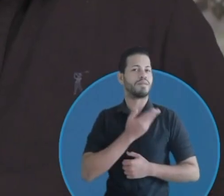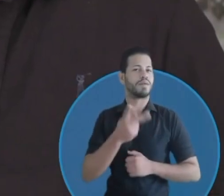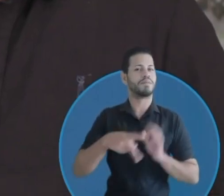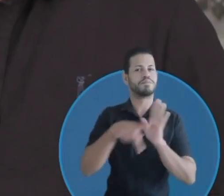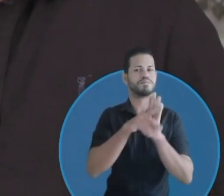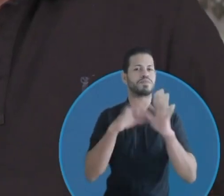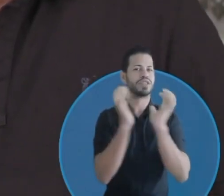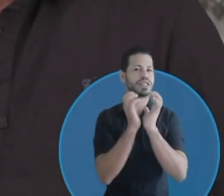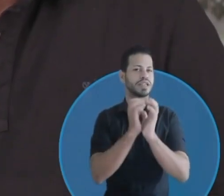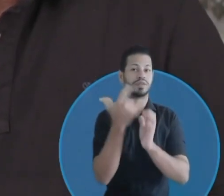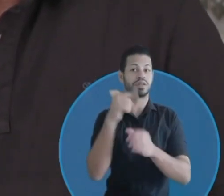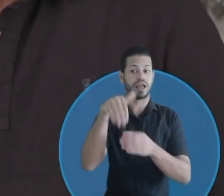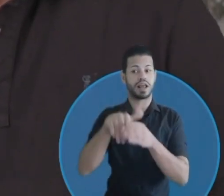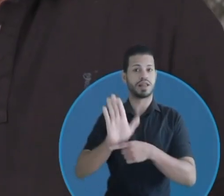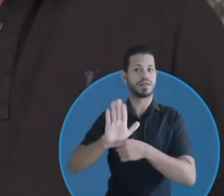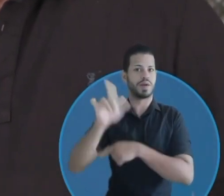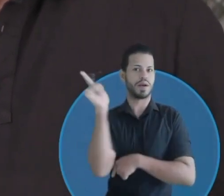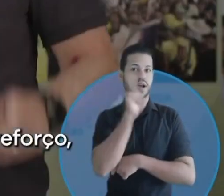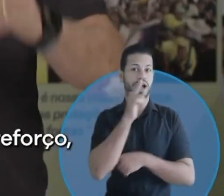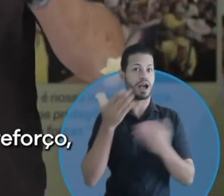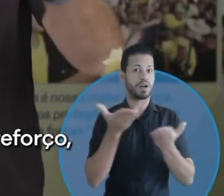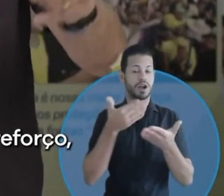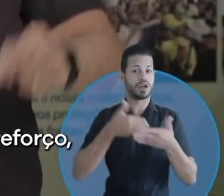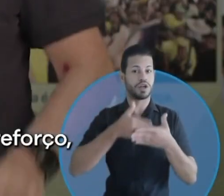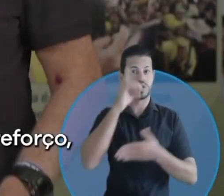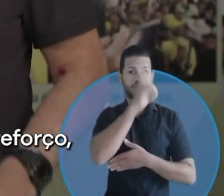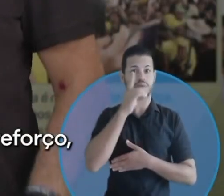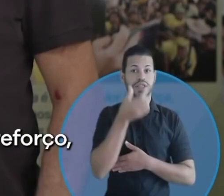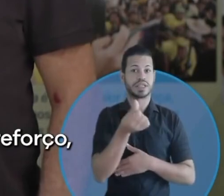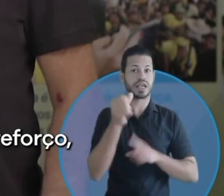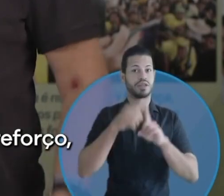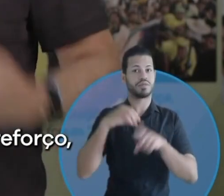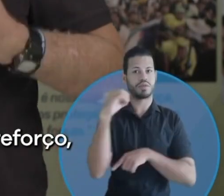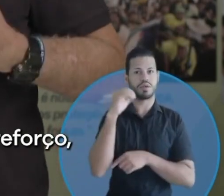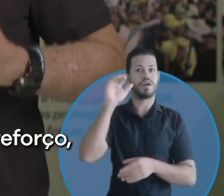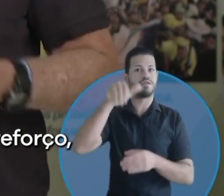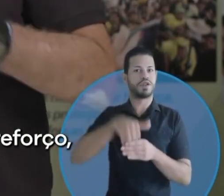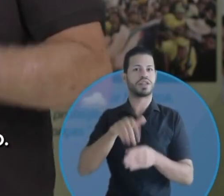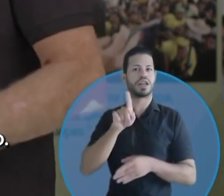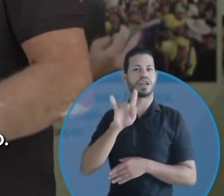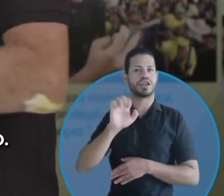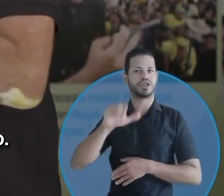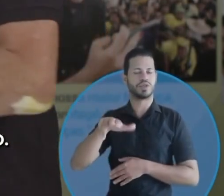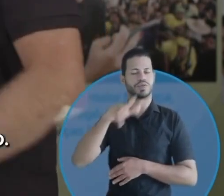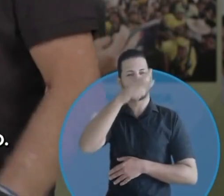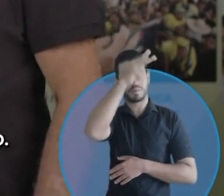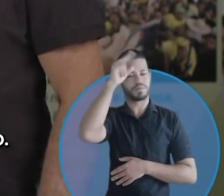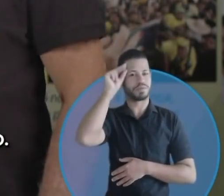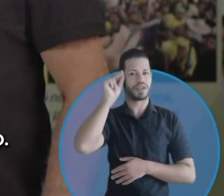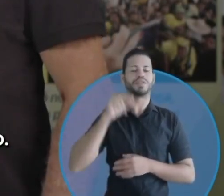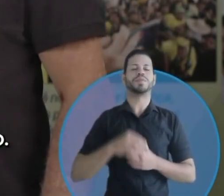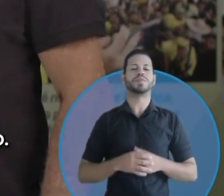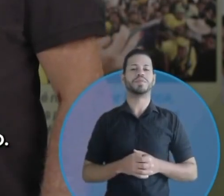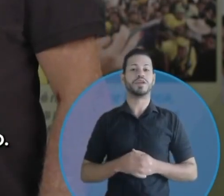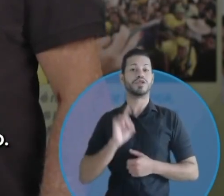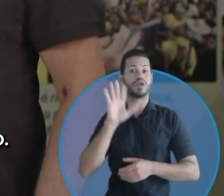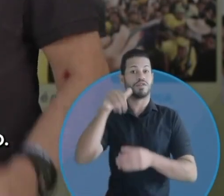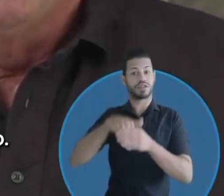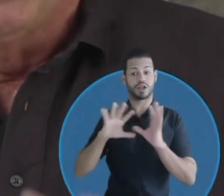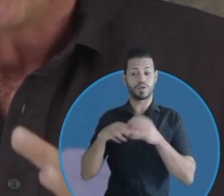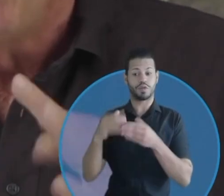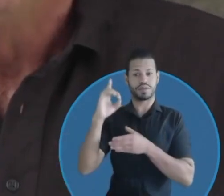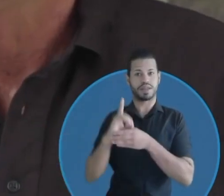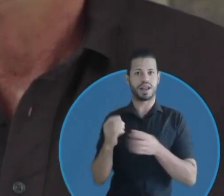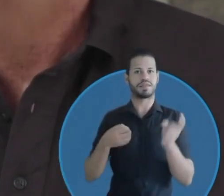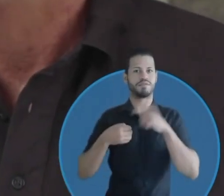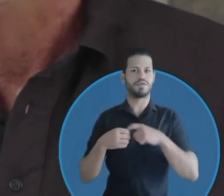Olá, amigos de Recife. Não existe eleição ganha. Nesse próximo domingo, 6 de outubro, eu reforço. Vote Gilson Machado para prefeito.